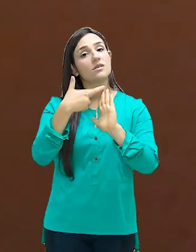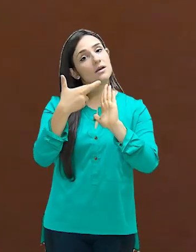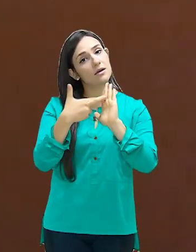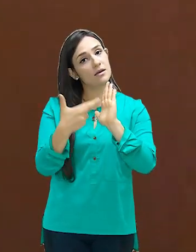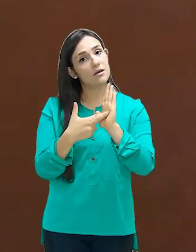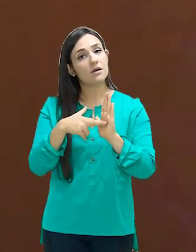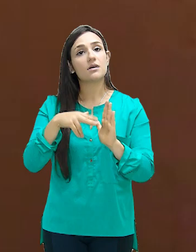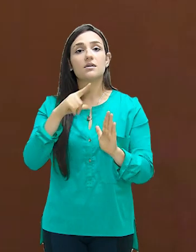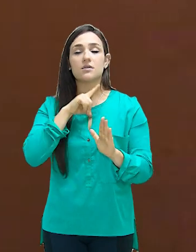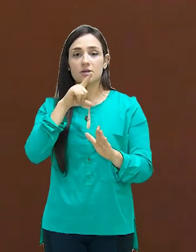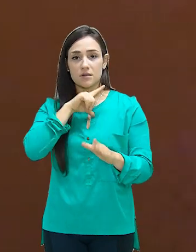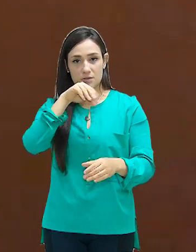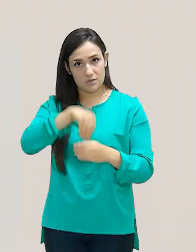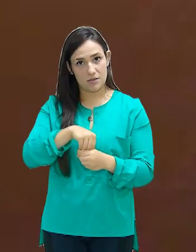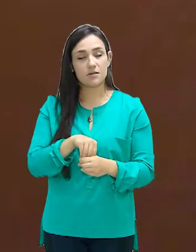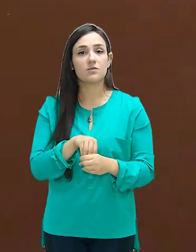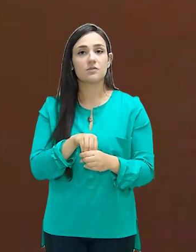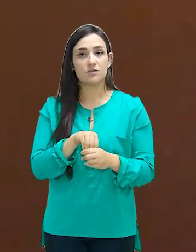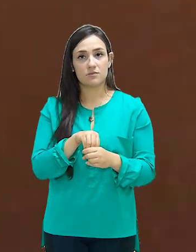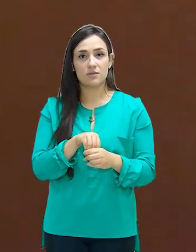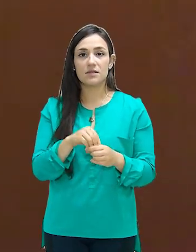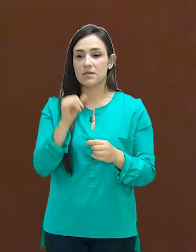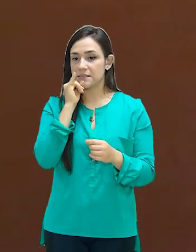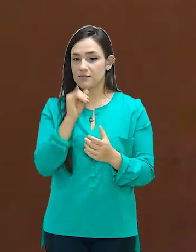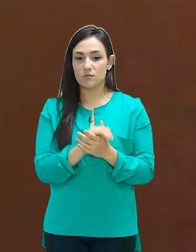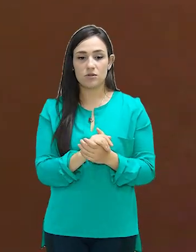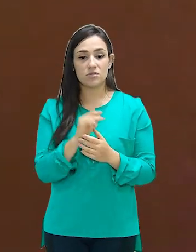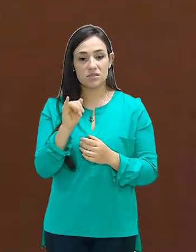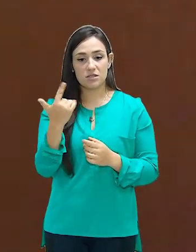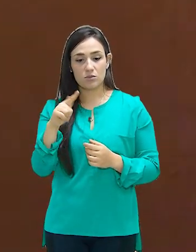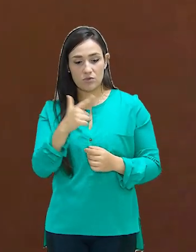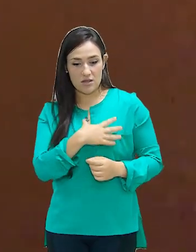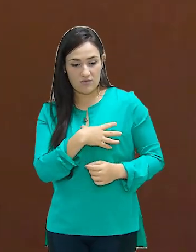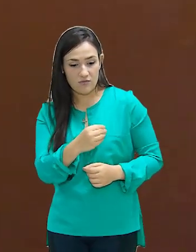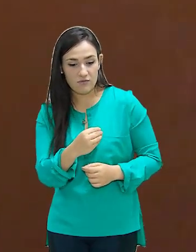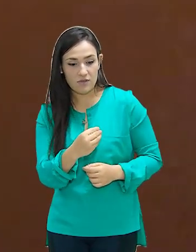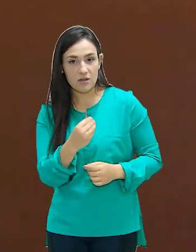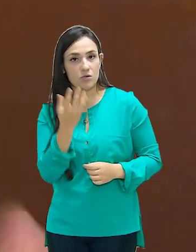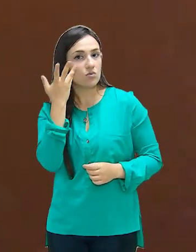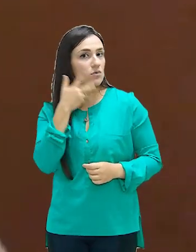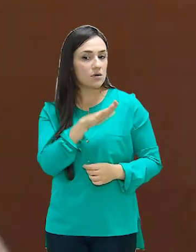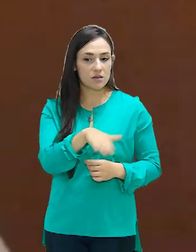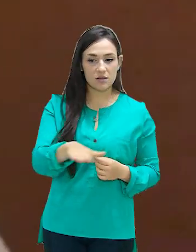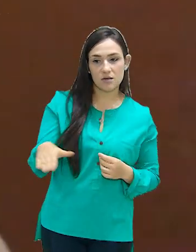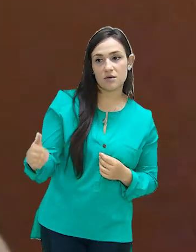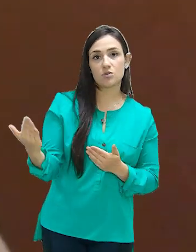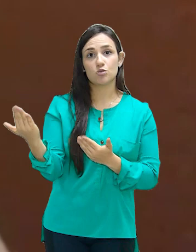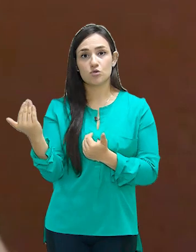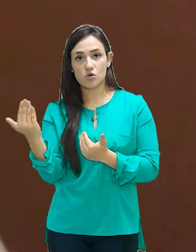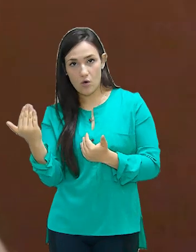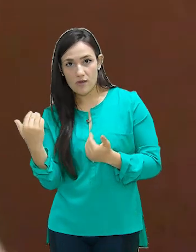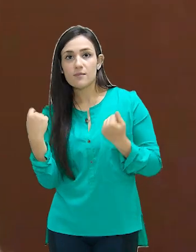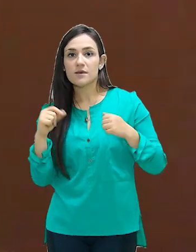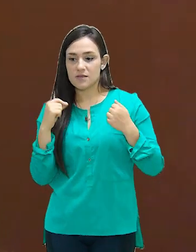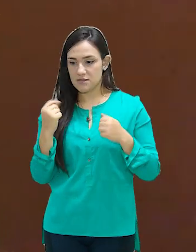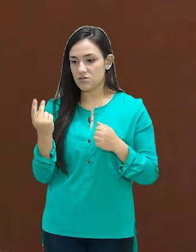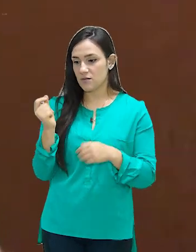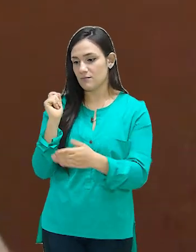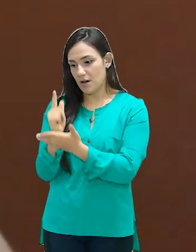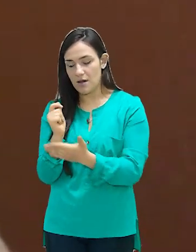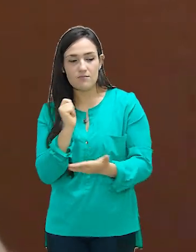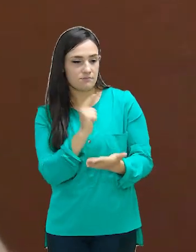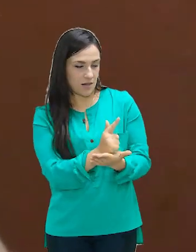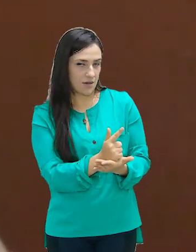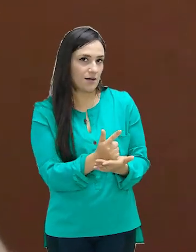Civil tem para esse procedimento. Um deles é não ter filhos que sejam crianças e adolescentes e que tenham um acordo entre